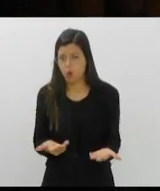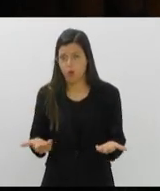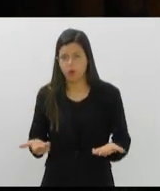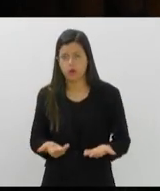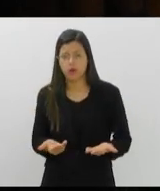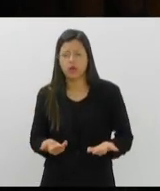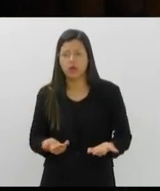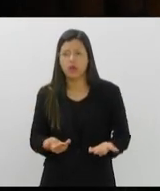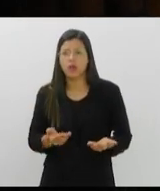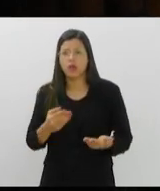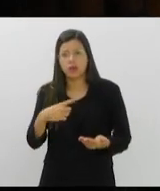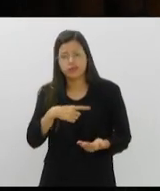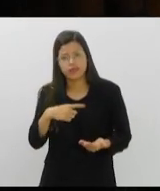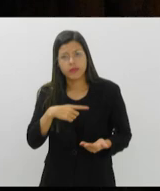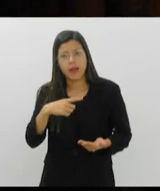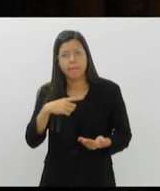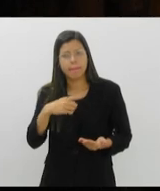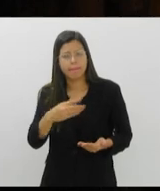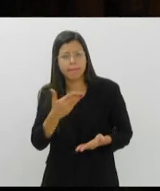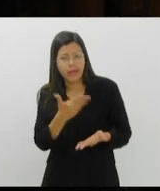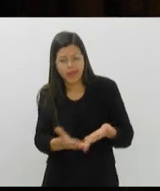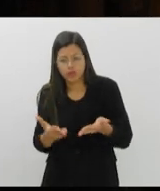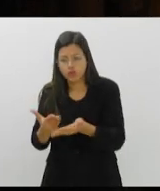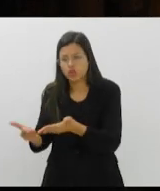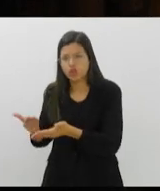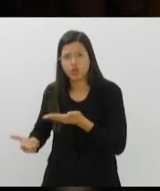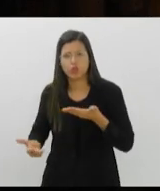E tem custado vidas à nossa população.